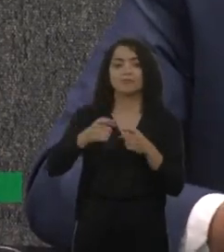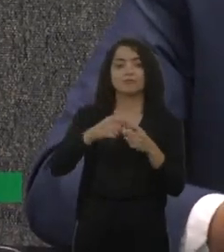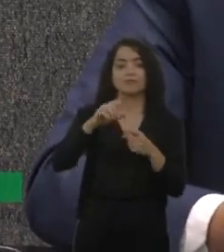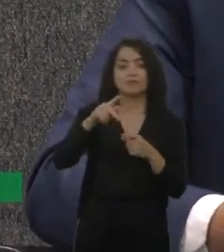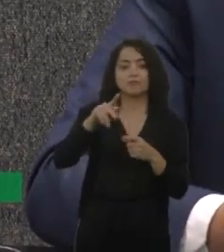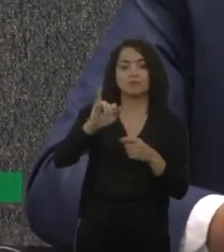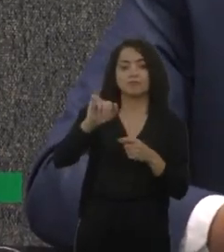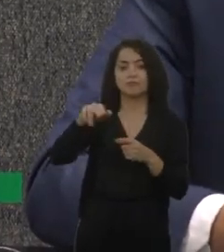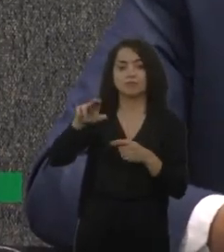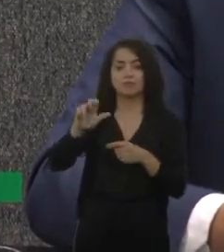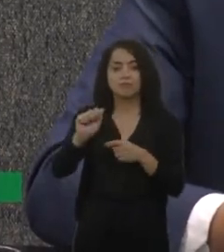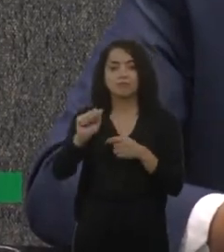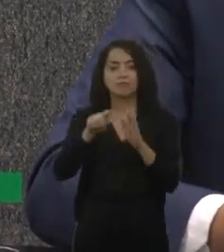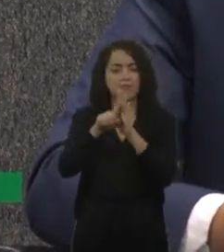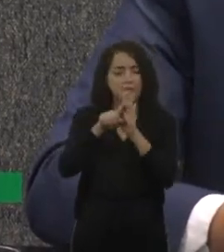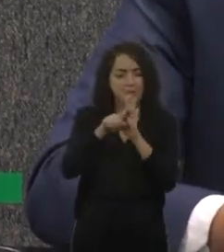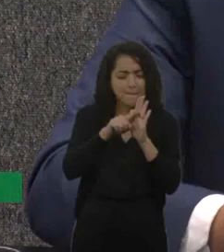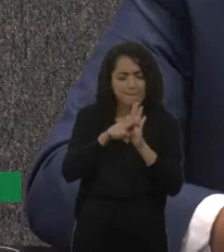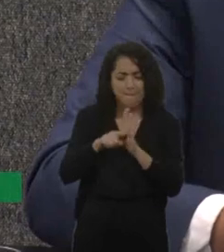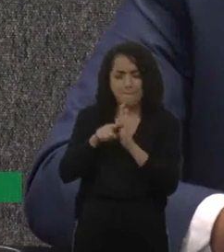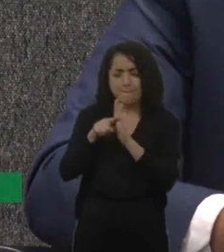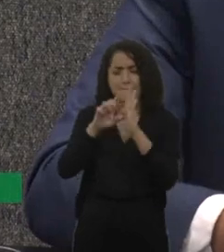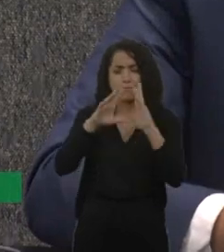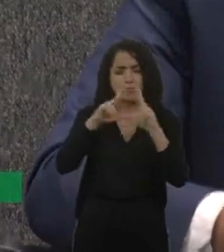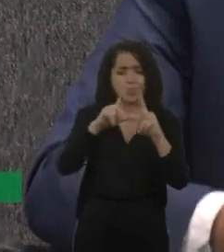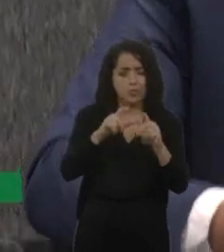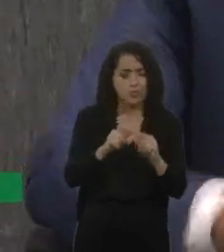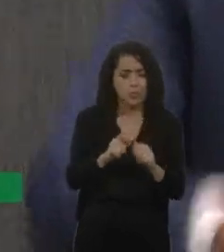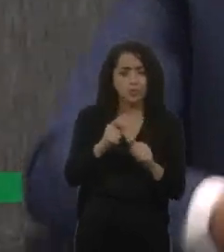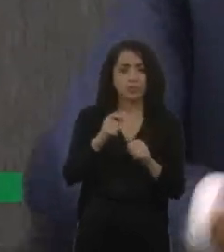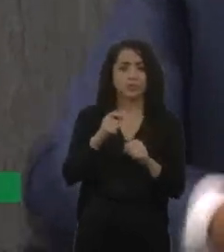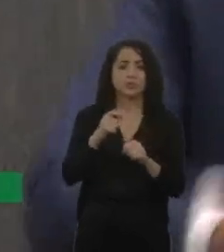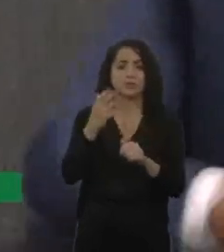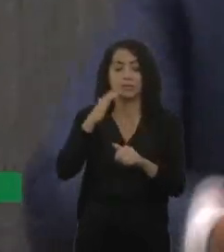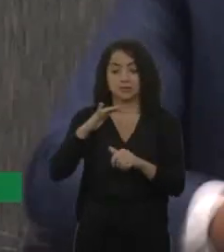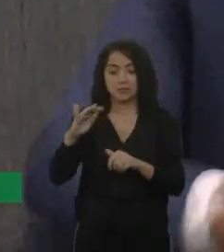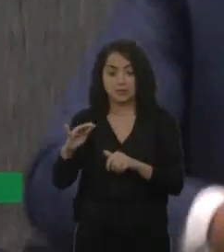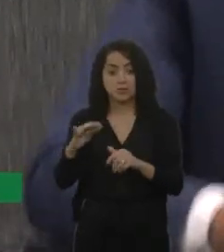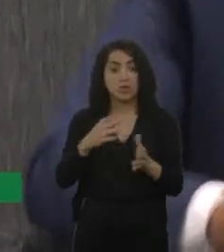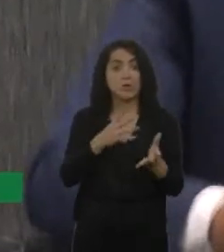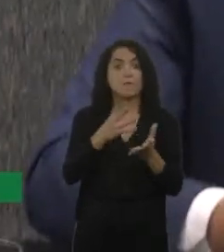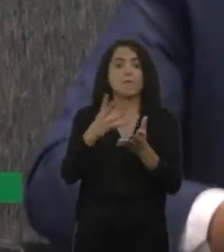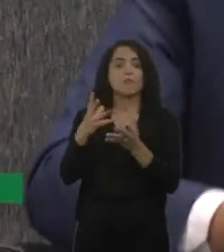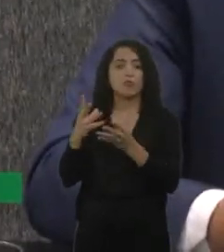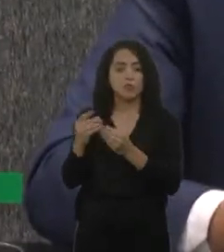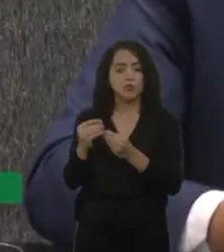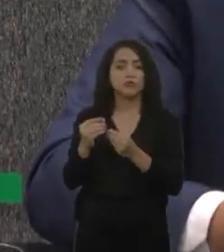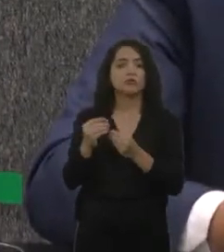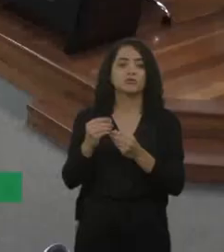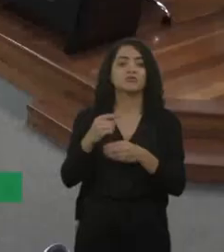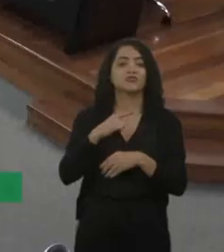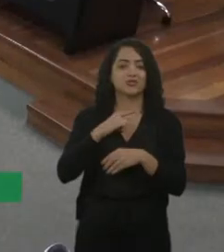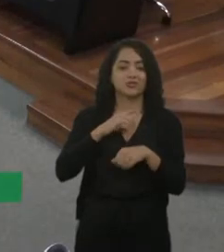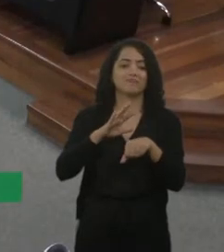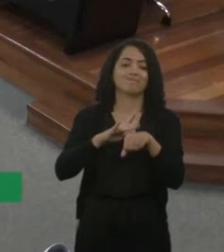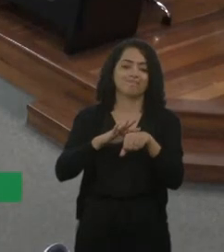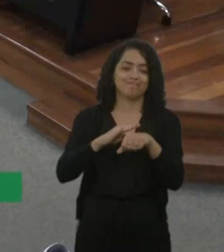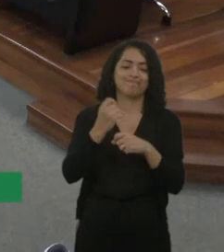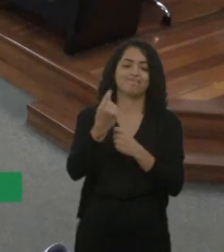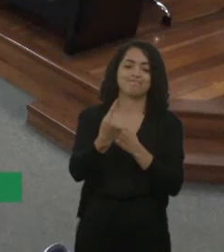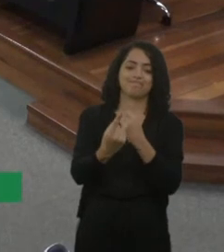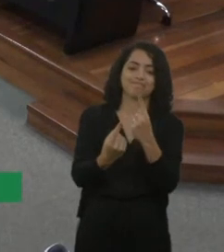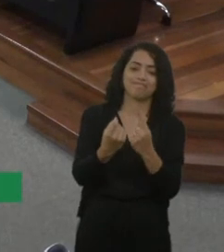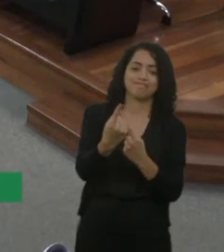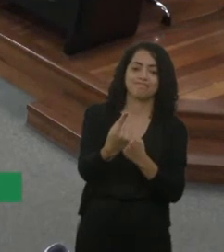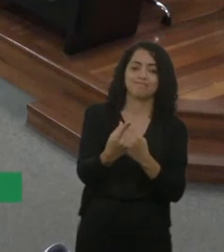mapeou todas as crianças que estavam lá, e muitos eram crianças com doenças raras. Então, que a gente